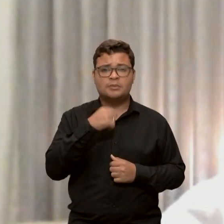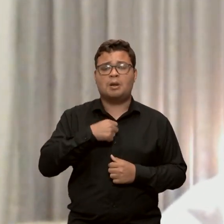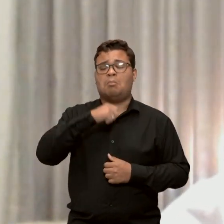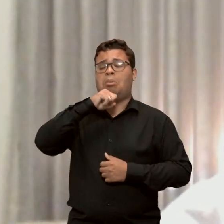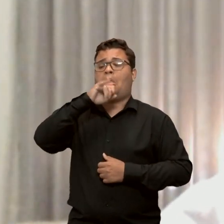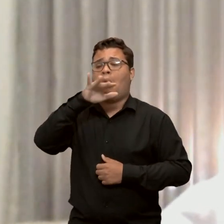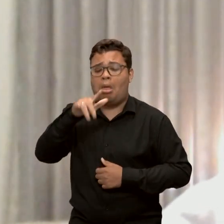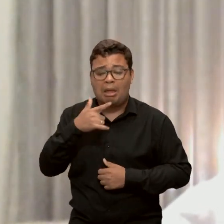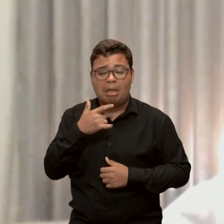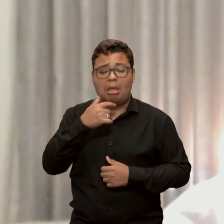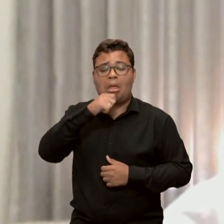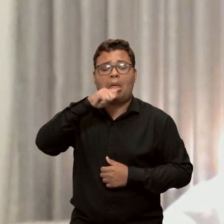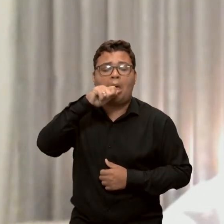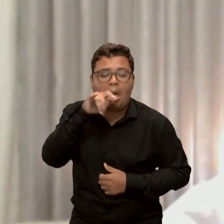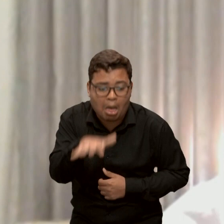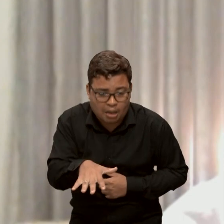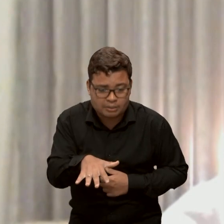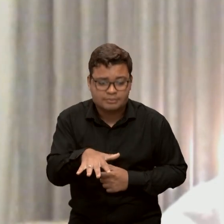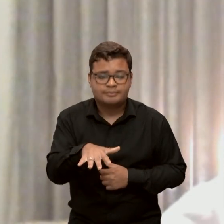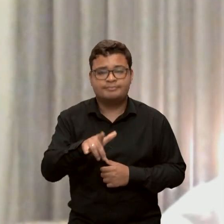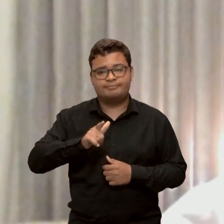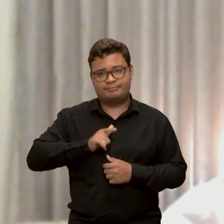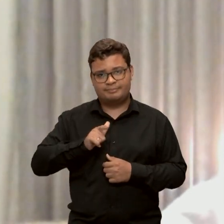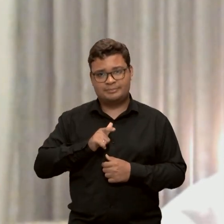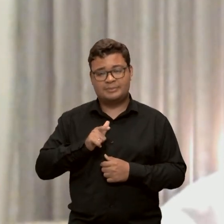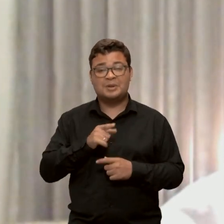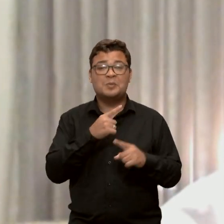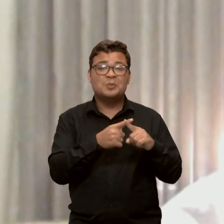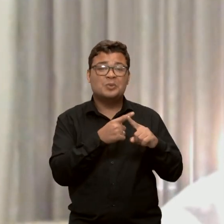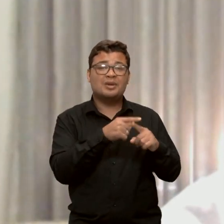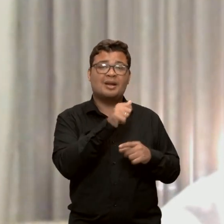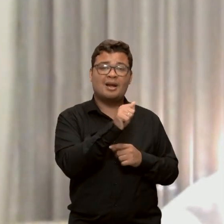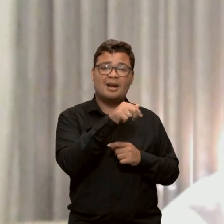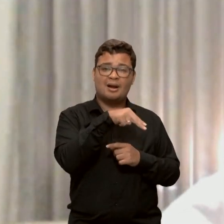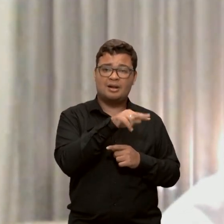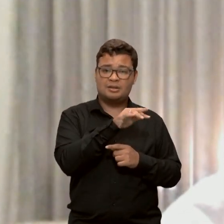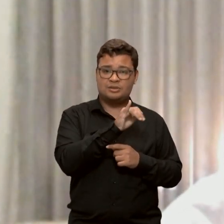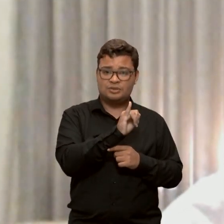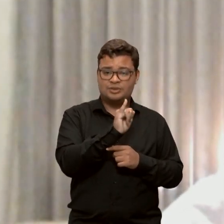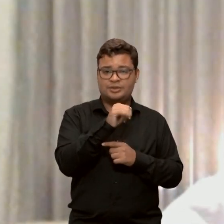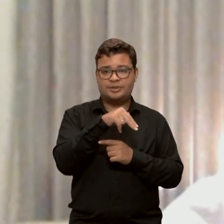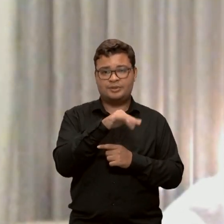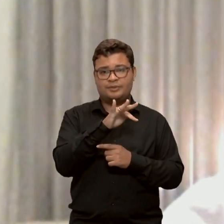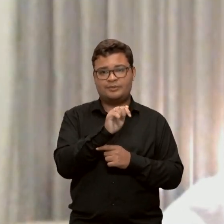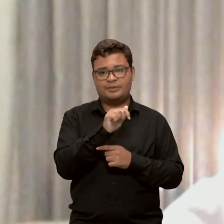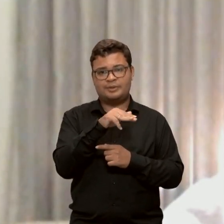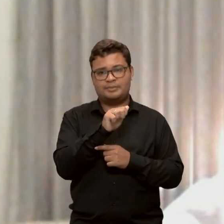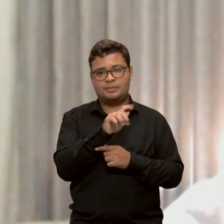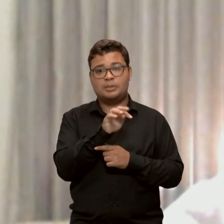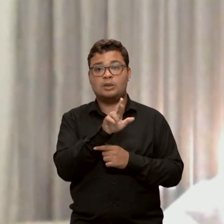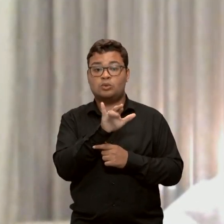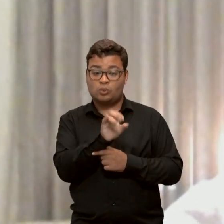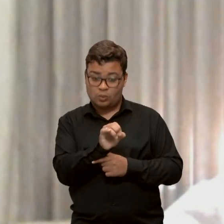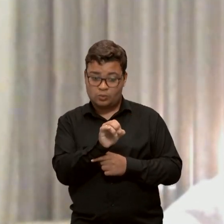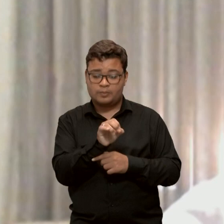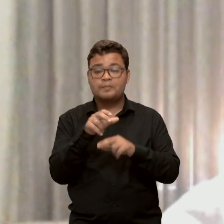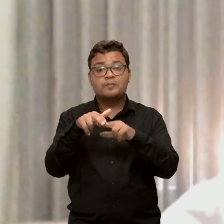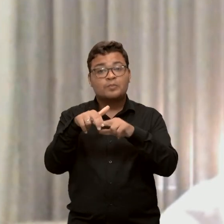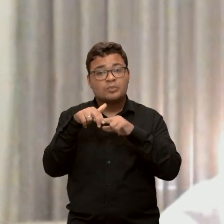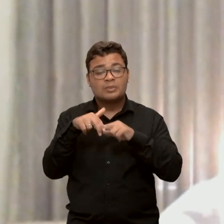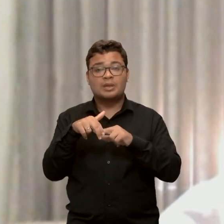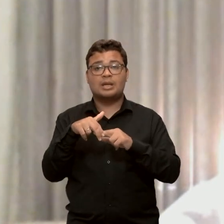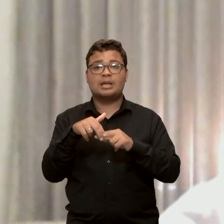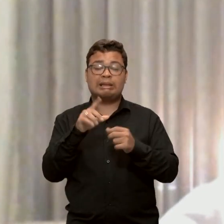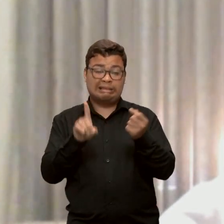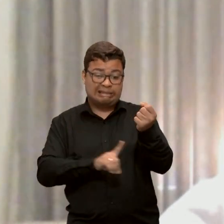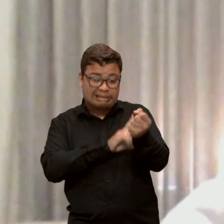Por exemplo, na dengue, eles podem causar o quê? Precipitar hemorragias ou mesmo causar hemorragias que não iam ter.